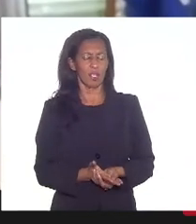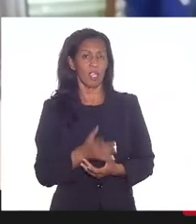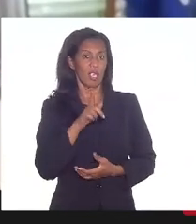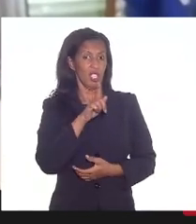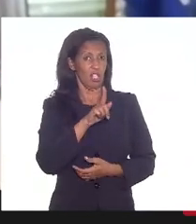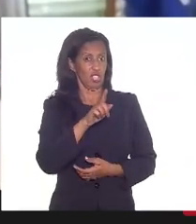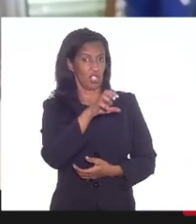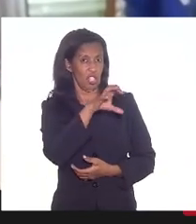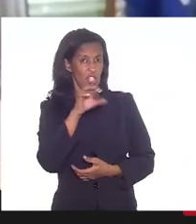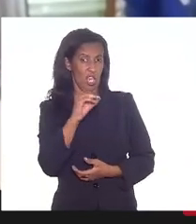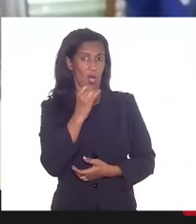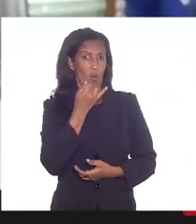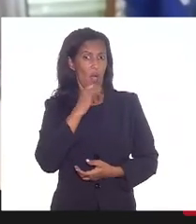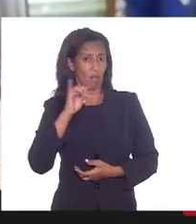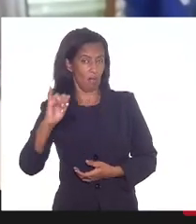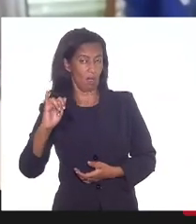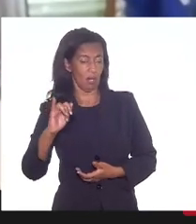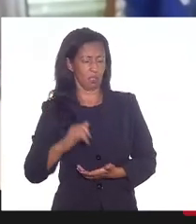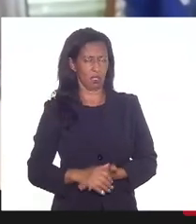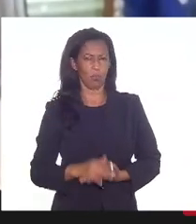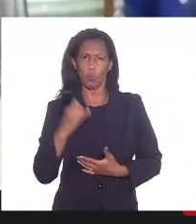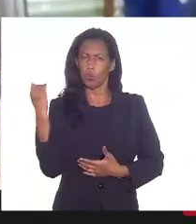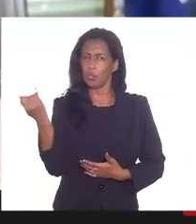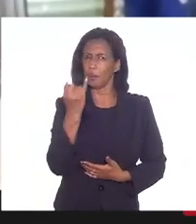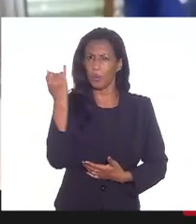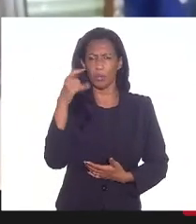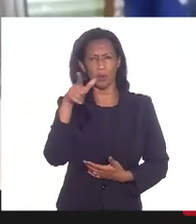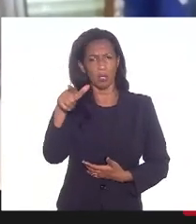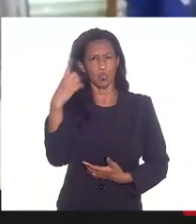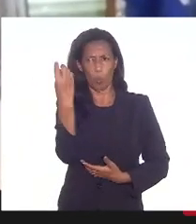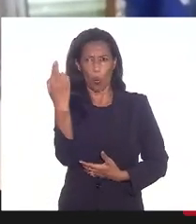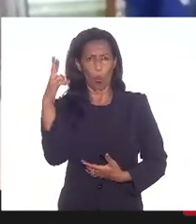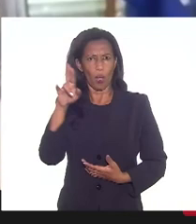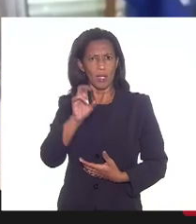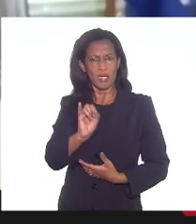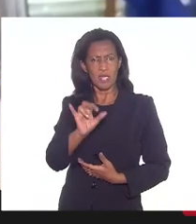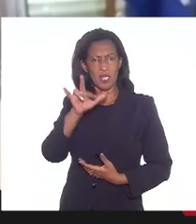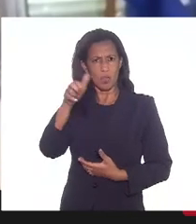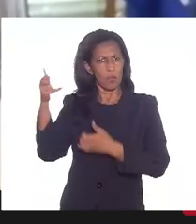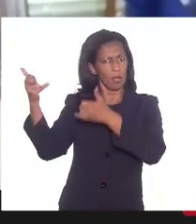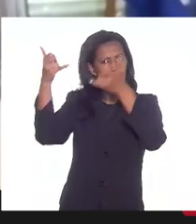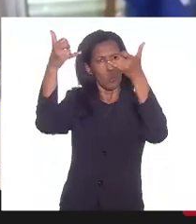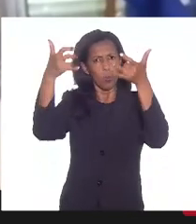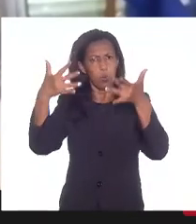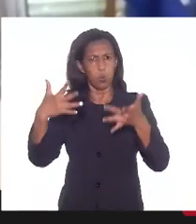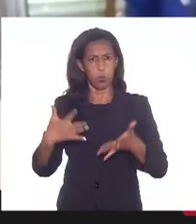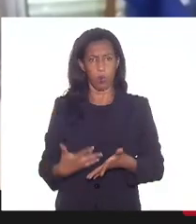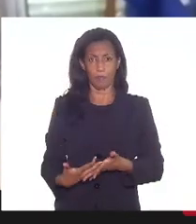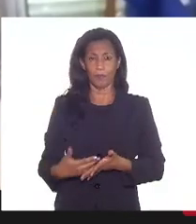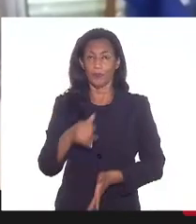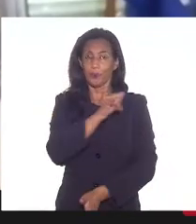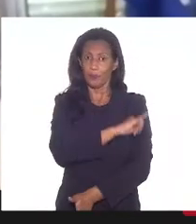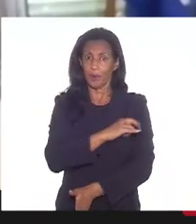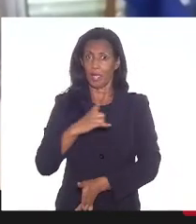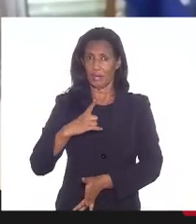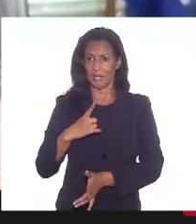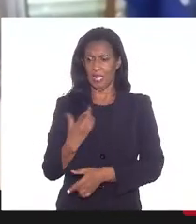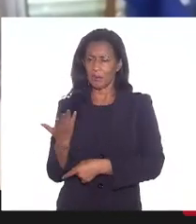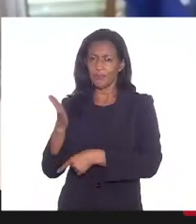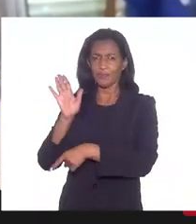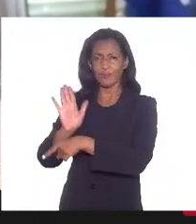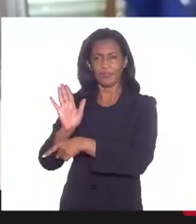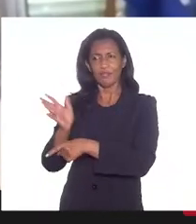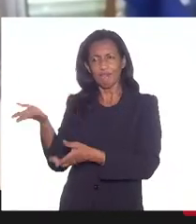geoelétrica. Acho muito importante o que a Silvia colocou, o Rio de Janeiro, historicamente, tem uma postura de incentivar projetos. O